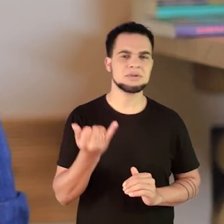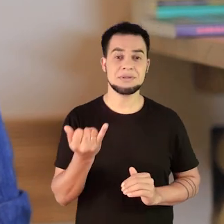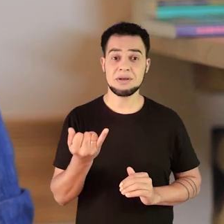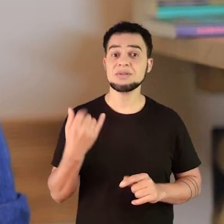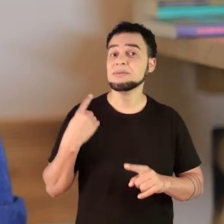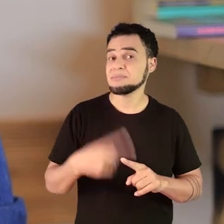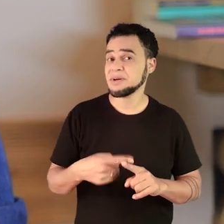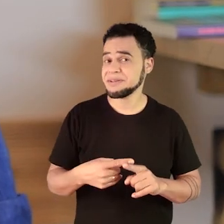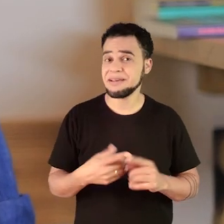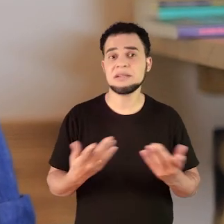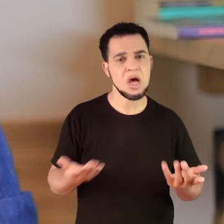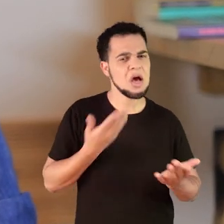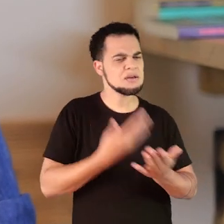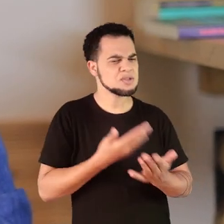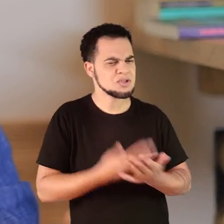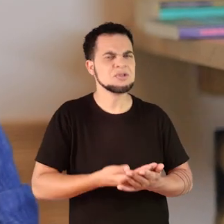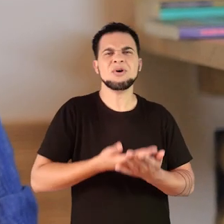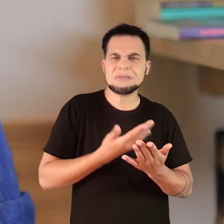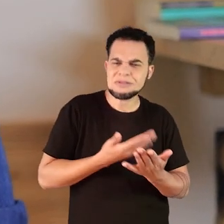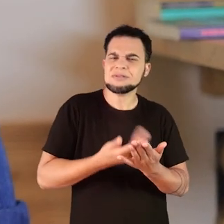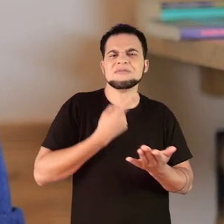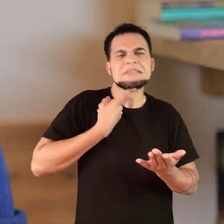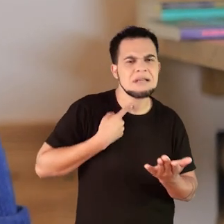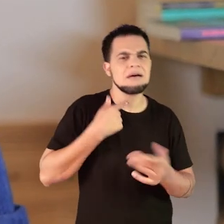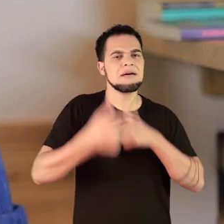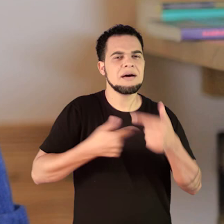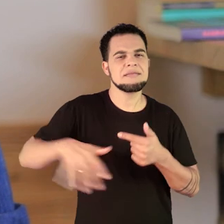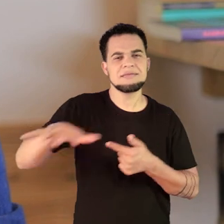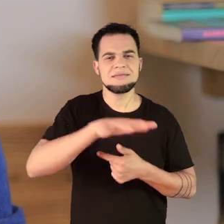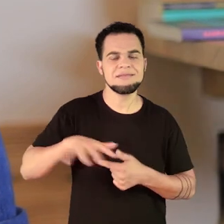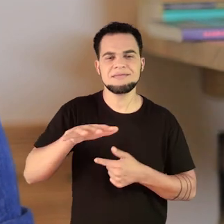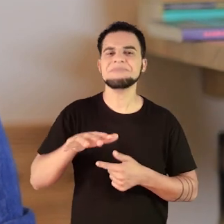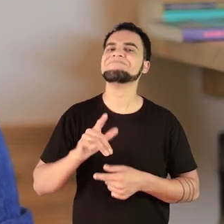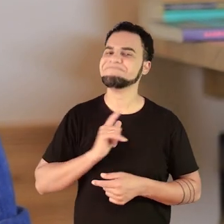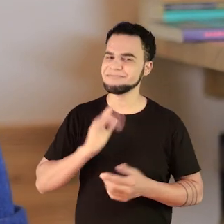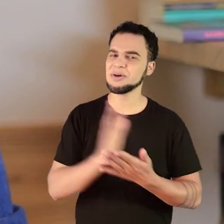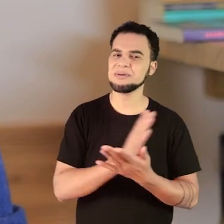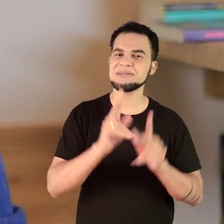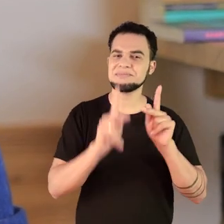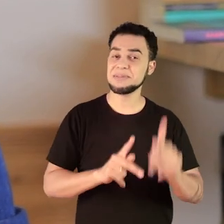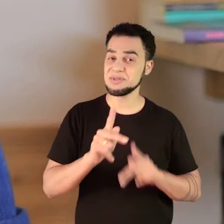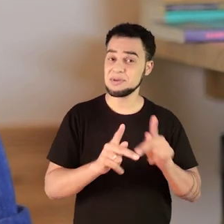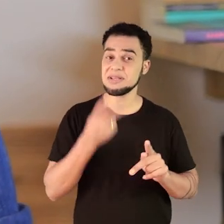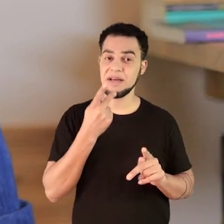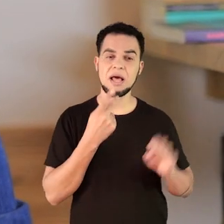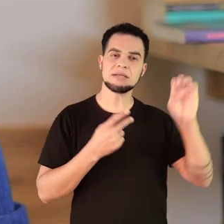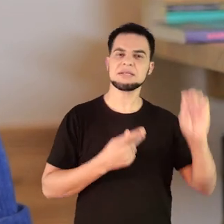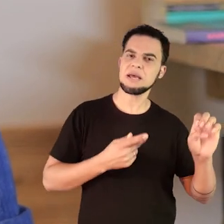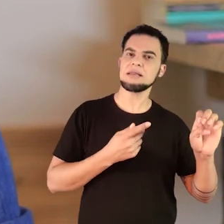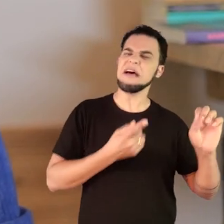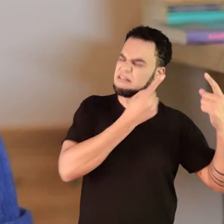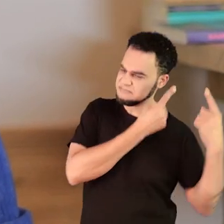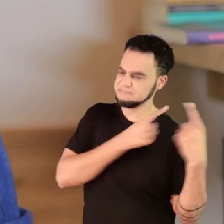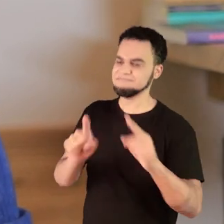porque, nossa, estudou esse tempo inteiro e gostaria de trabalhar na sua área, ainda tem gente que se diz de esquerda usando isso